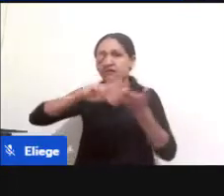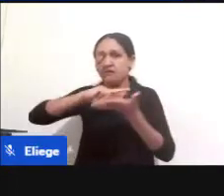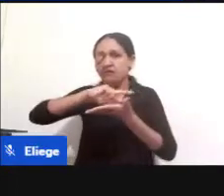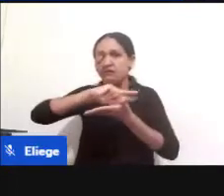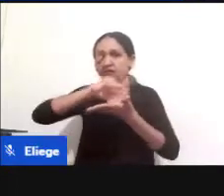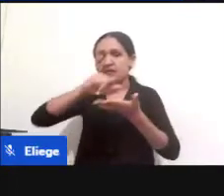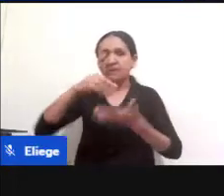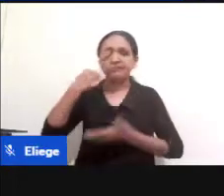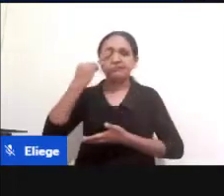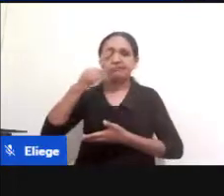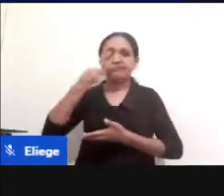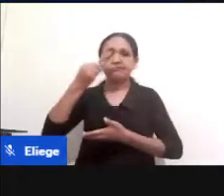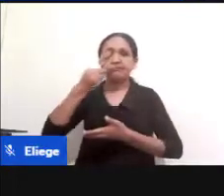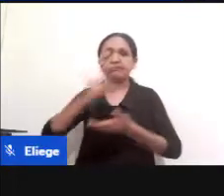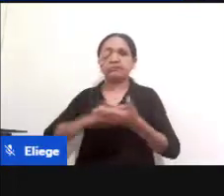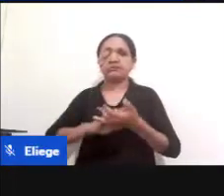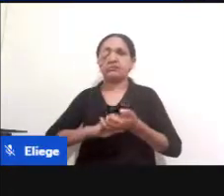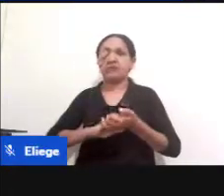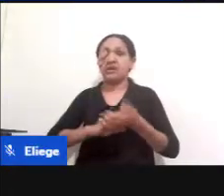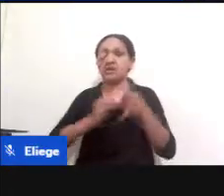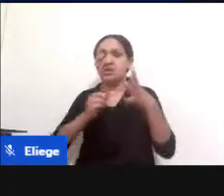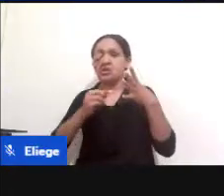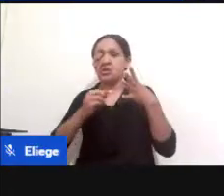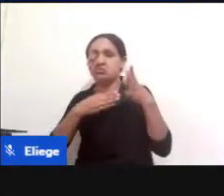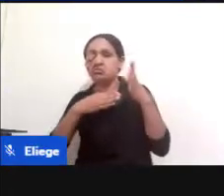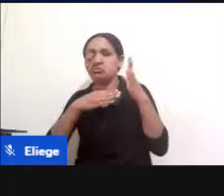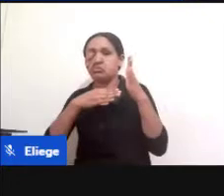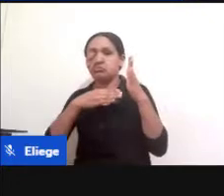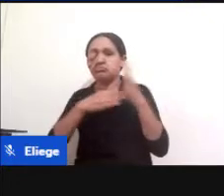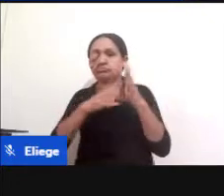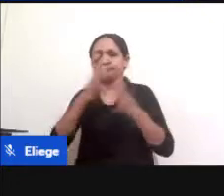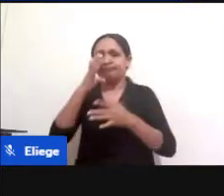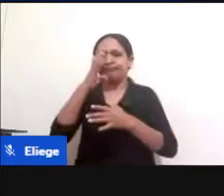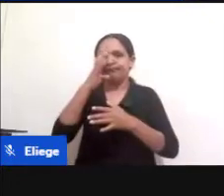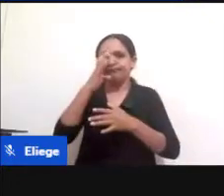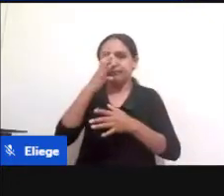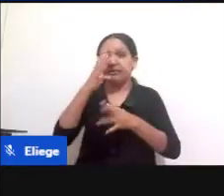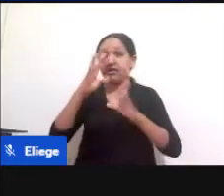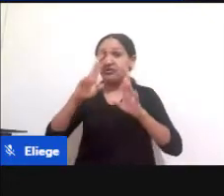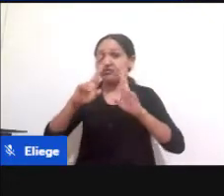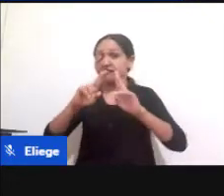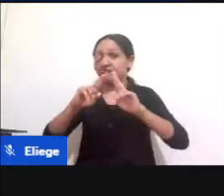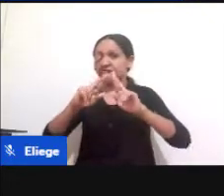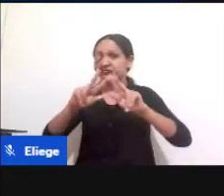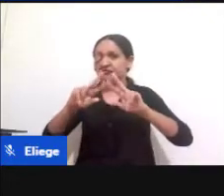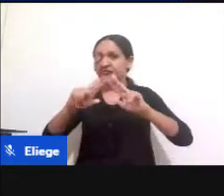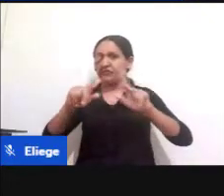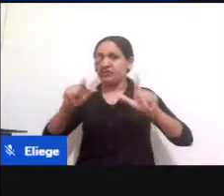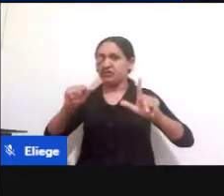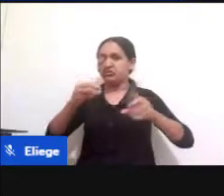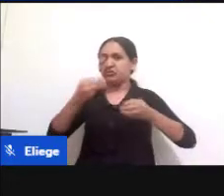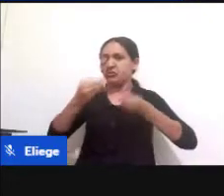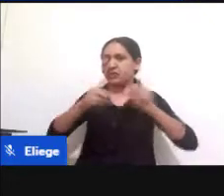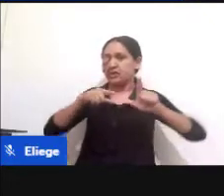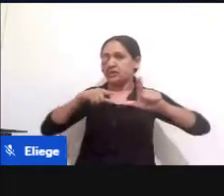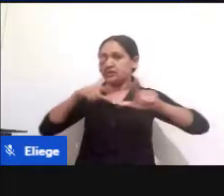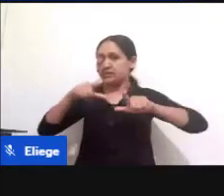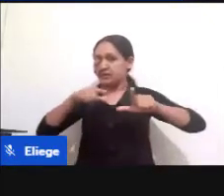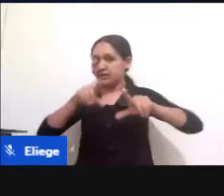experiências. E, por último, analisar diferentes possibilidades de trabalho no ensino